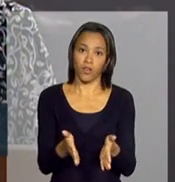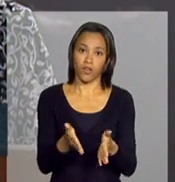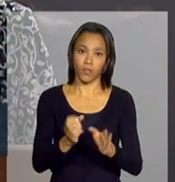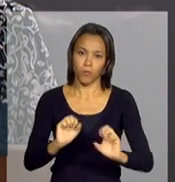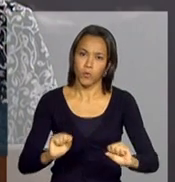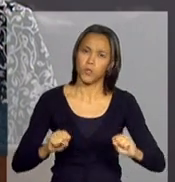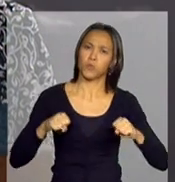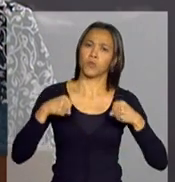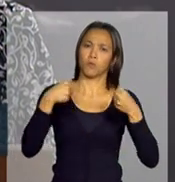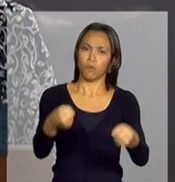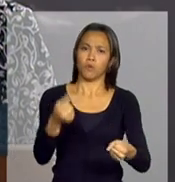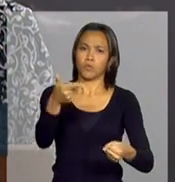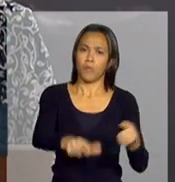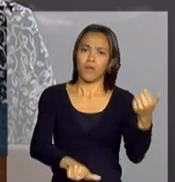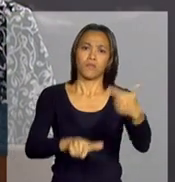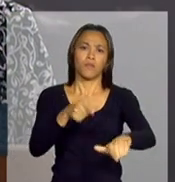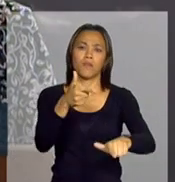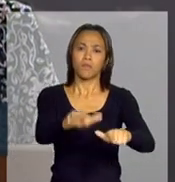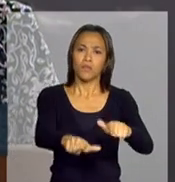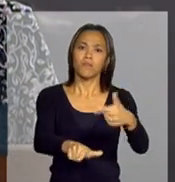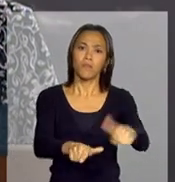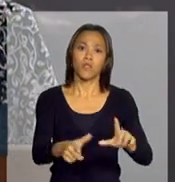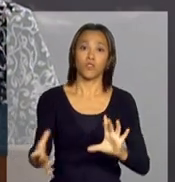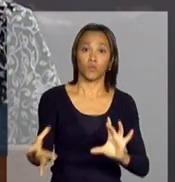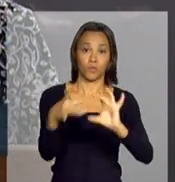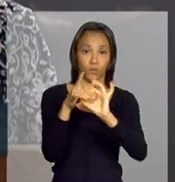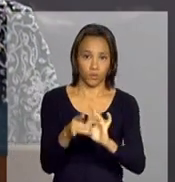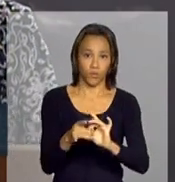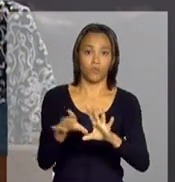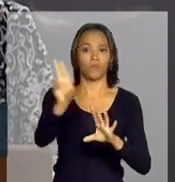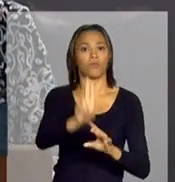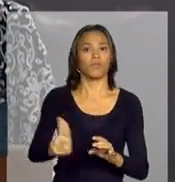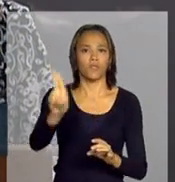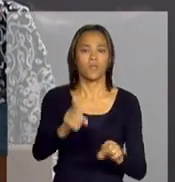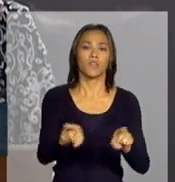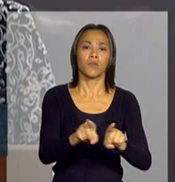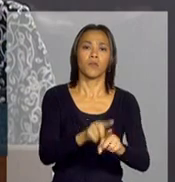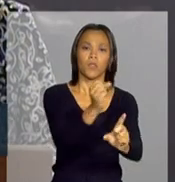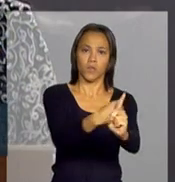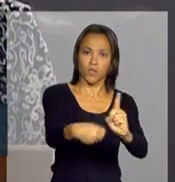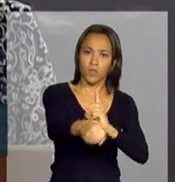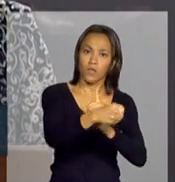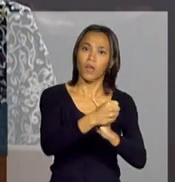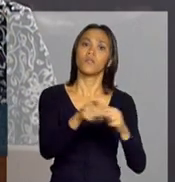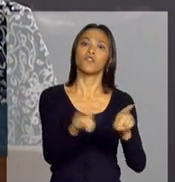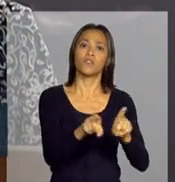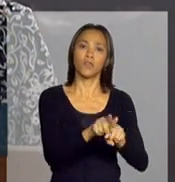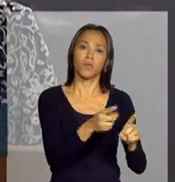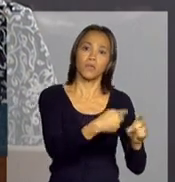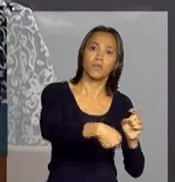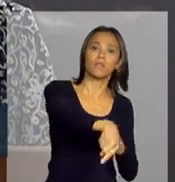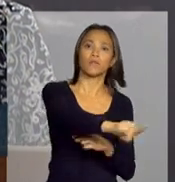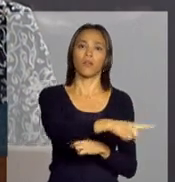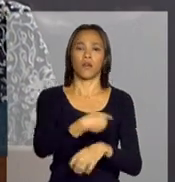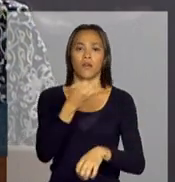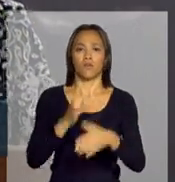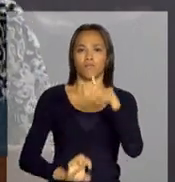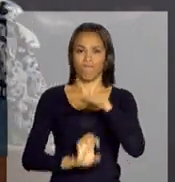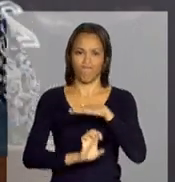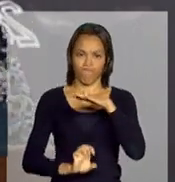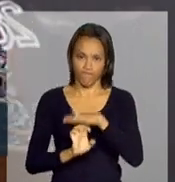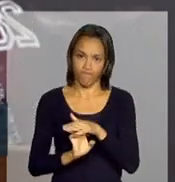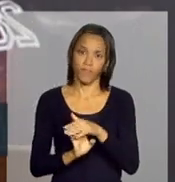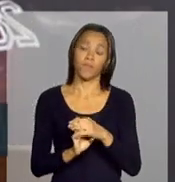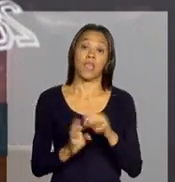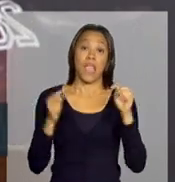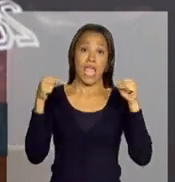esforço cada vez maior da comunidade acadêmica da sociedade civil e do setor Empresarial